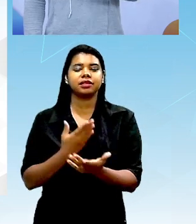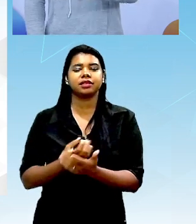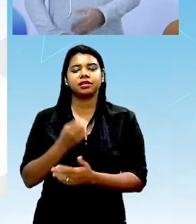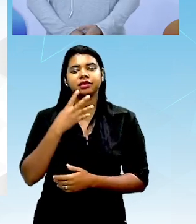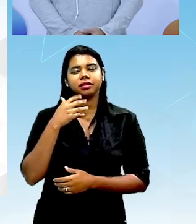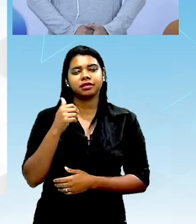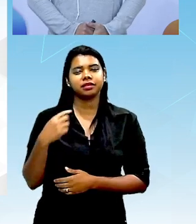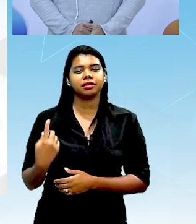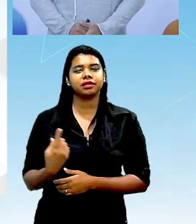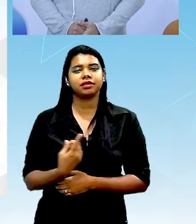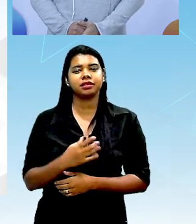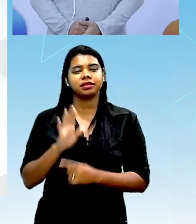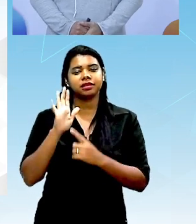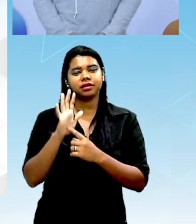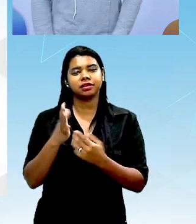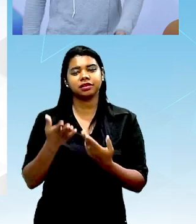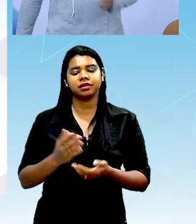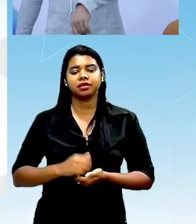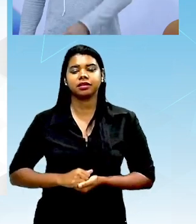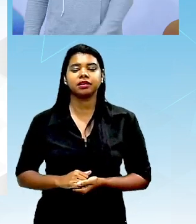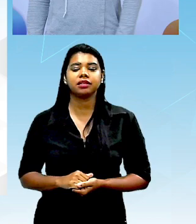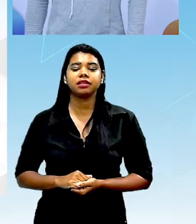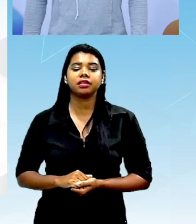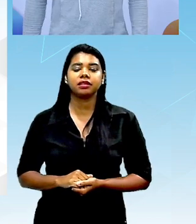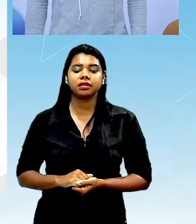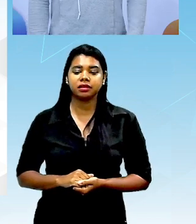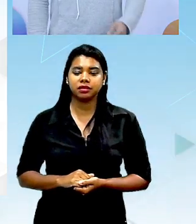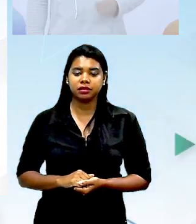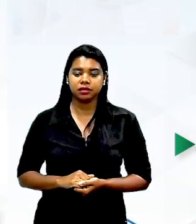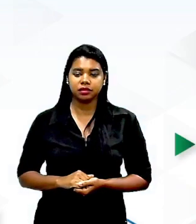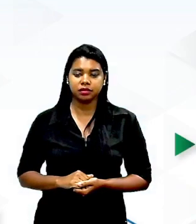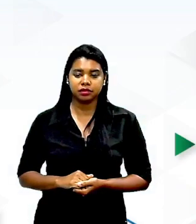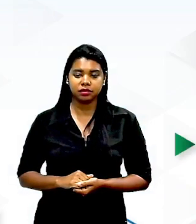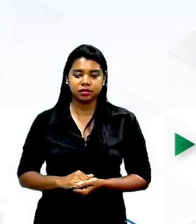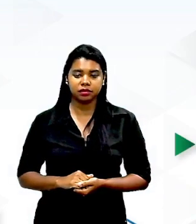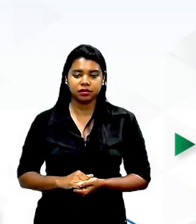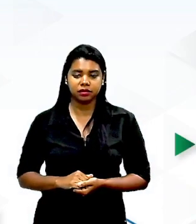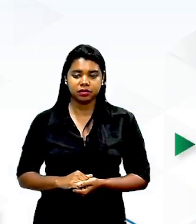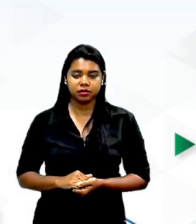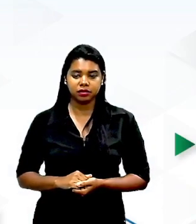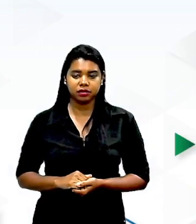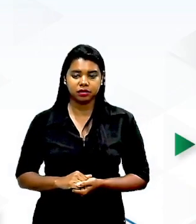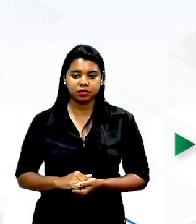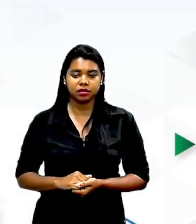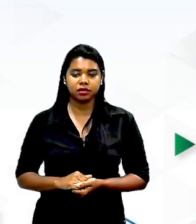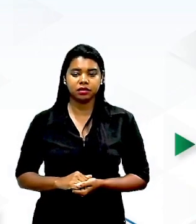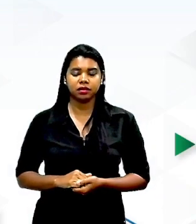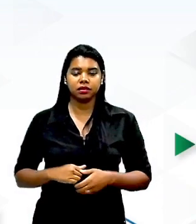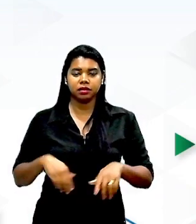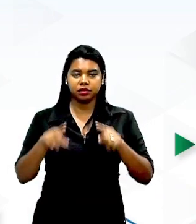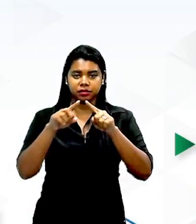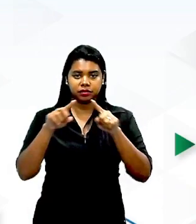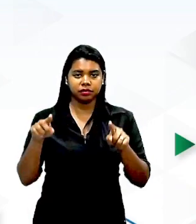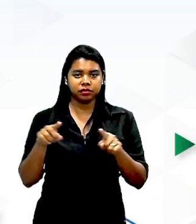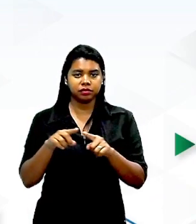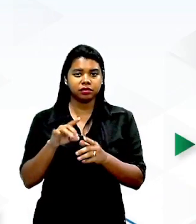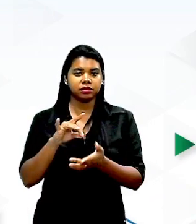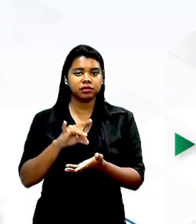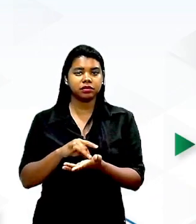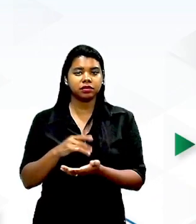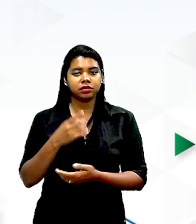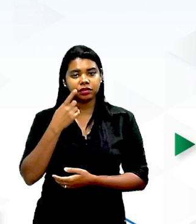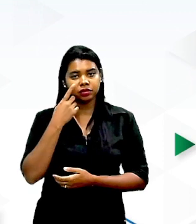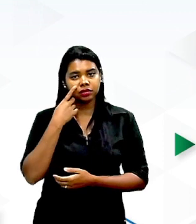e nós indicamos para você, tá bom? Vamos seguir então as condições de existência do triângulo, tá bom? Você já viu